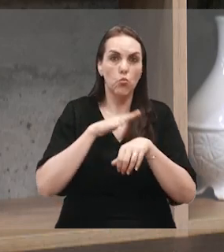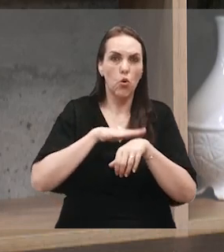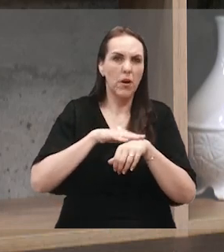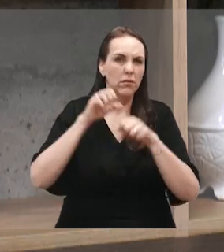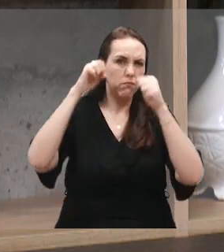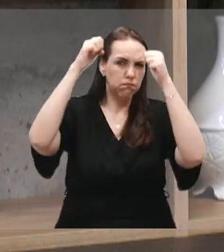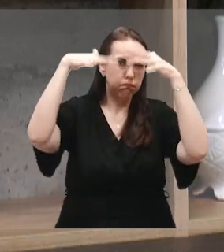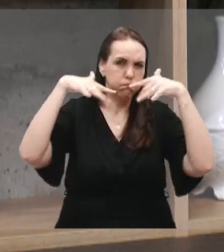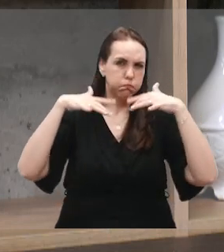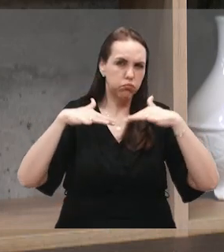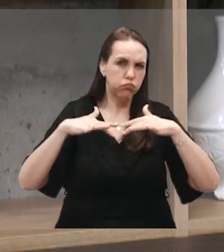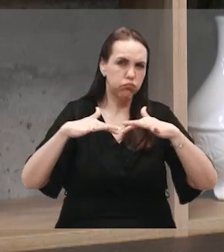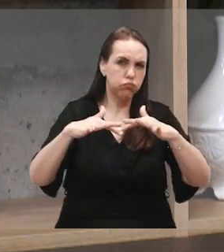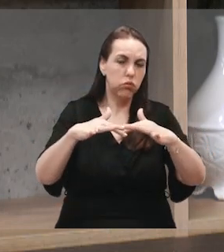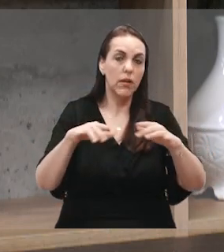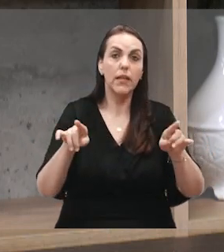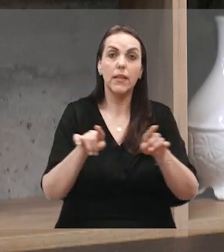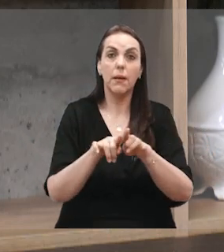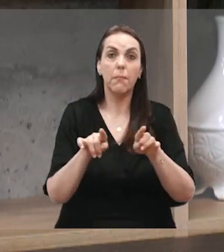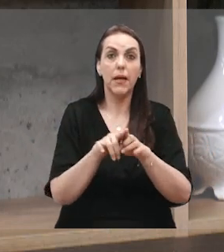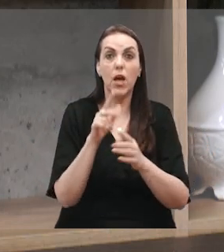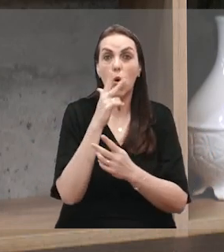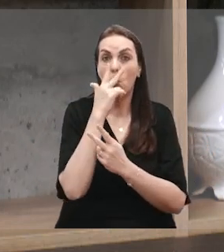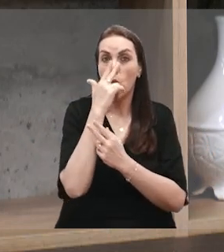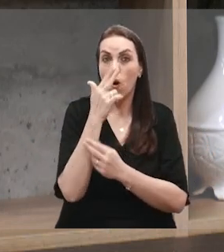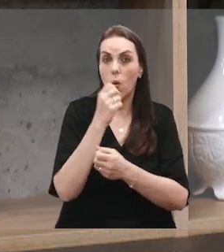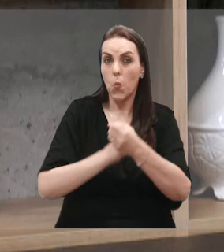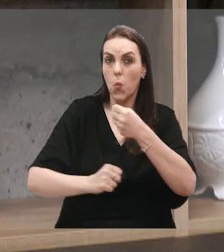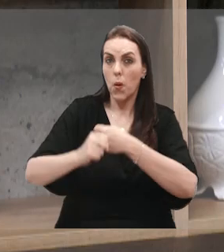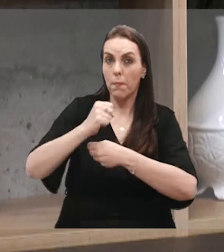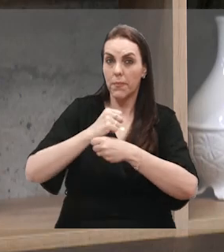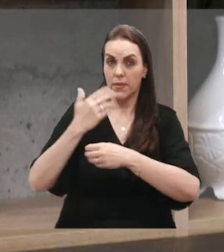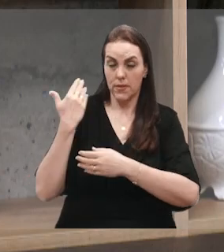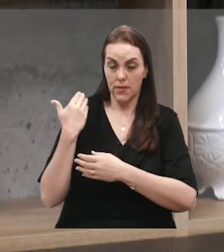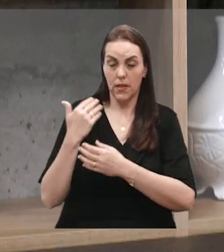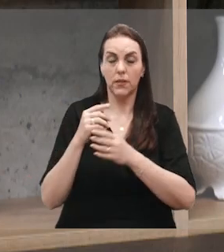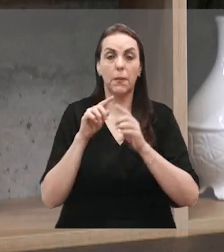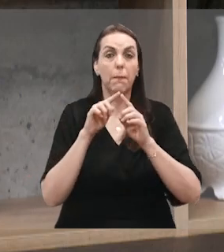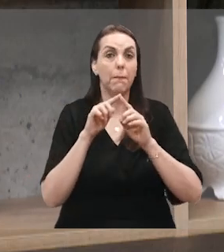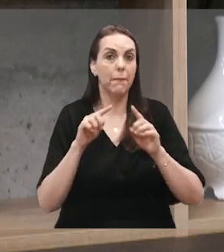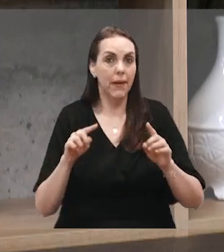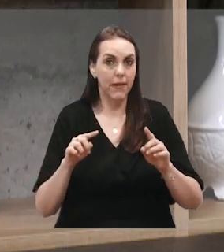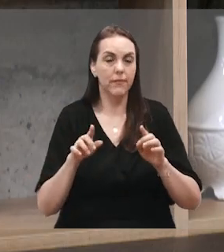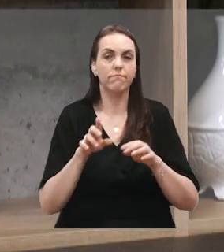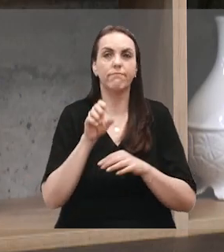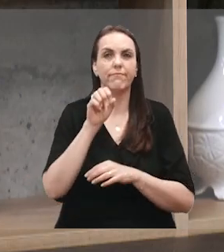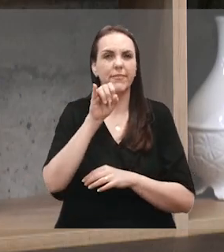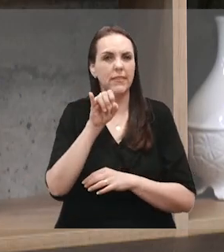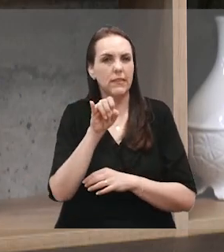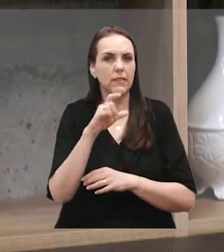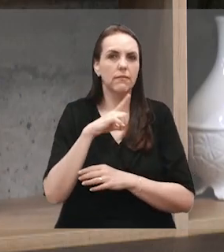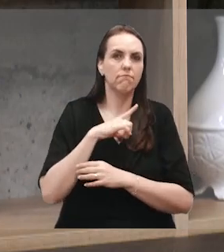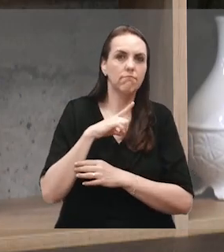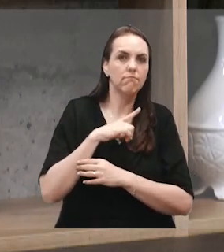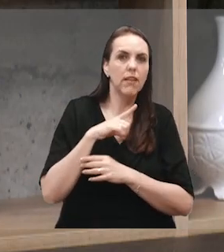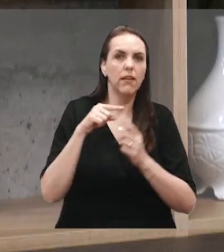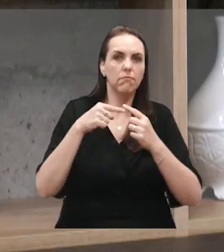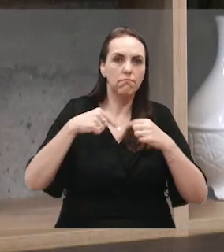não cheguemos também no patamar do ano passado. Ainda assim, já piscinões que existiam,